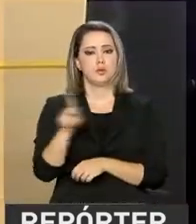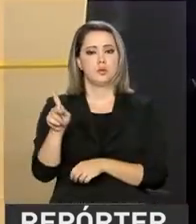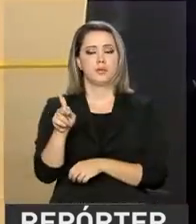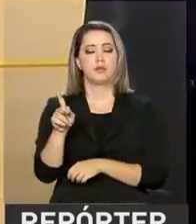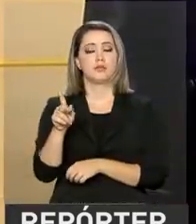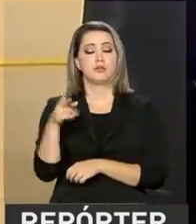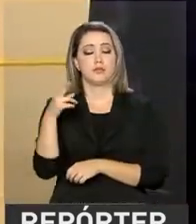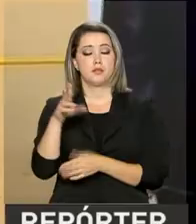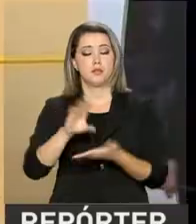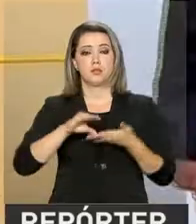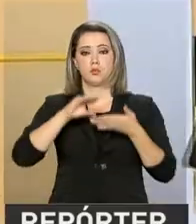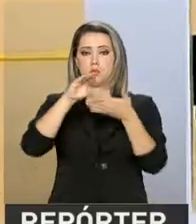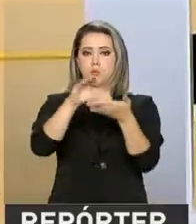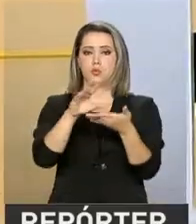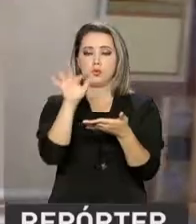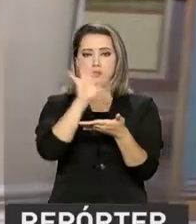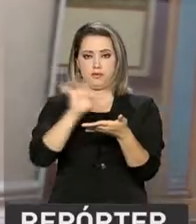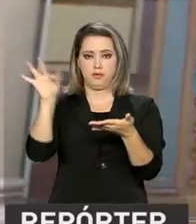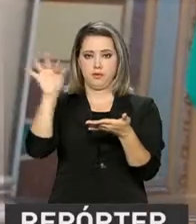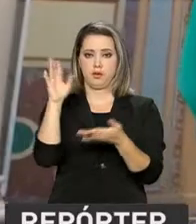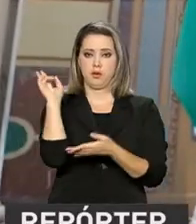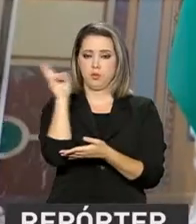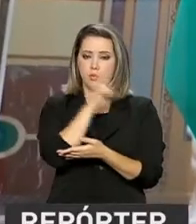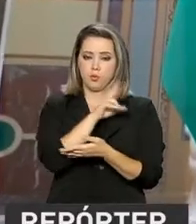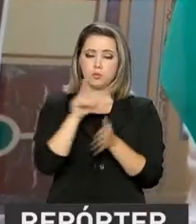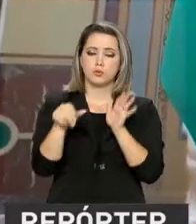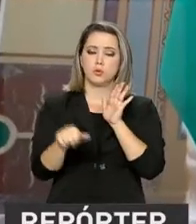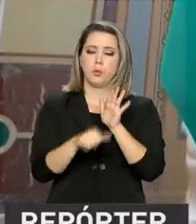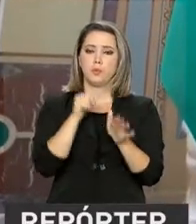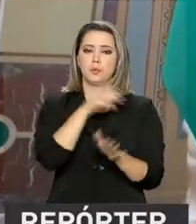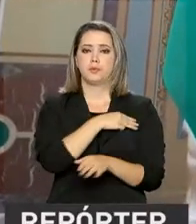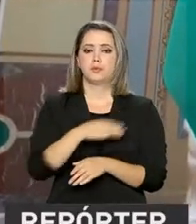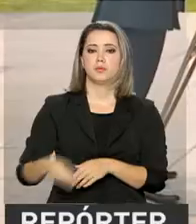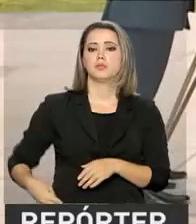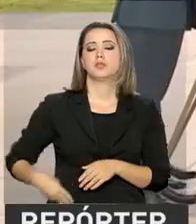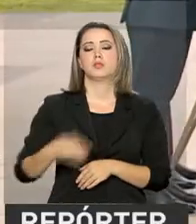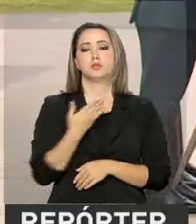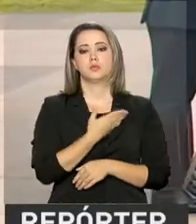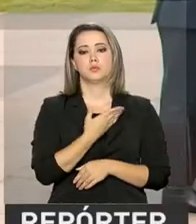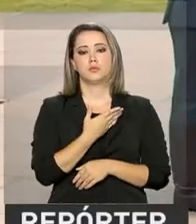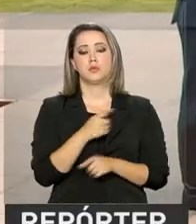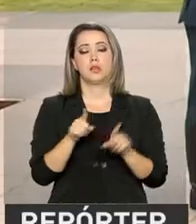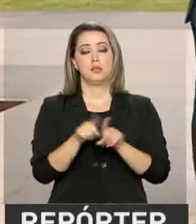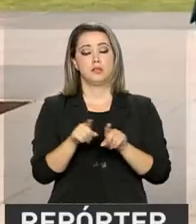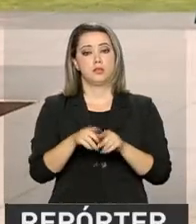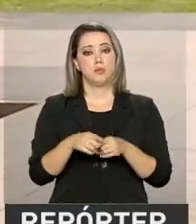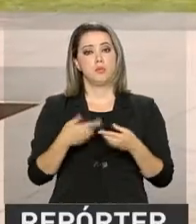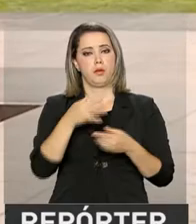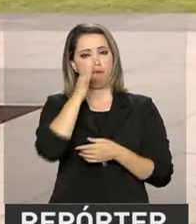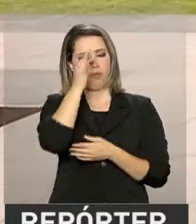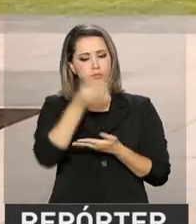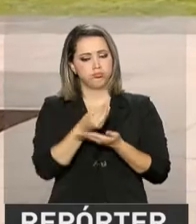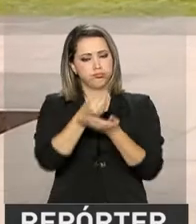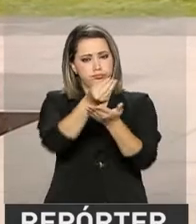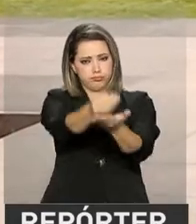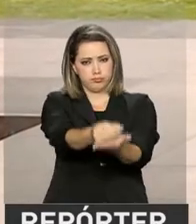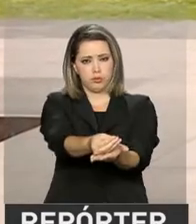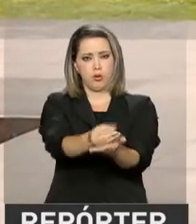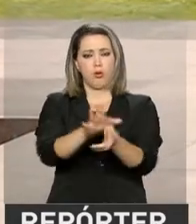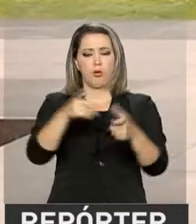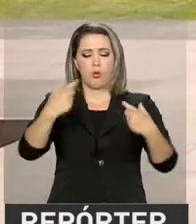rússia valentina matvienko e com o primeiro-ministro de mitri medvedev temer também entregou flores no túmulo do soldado